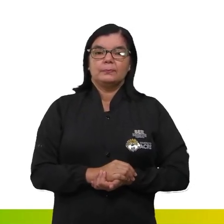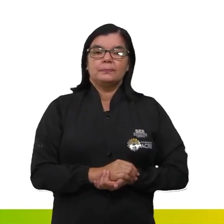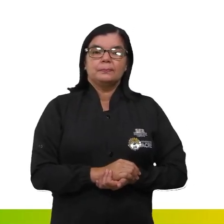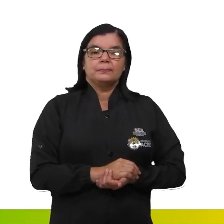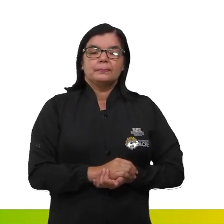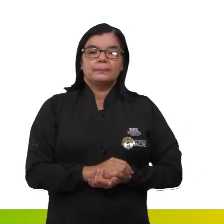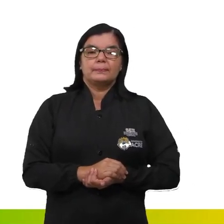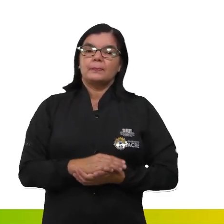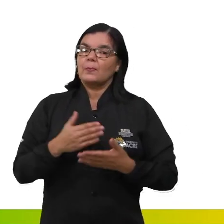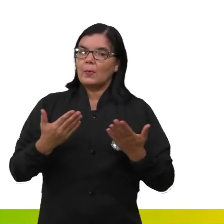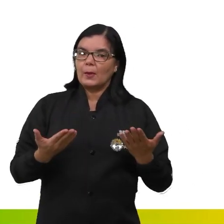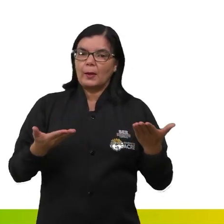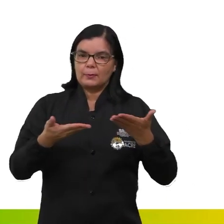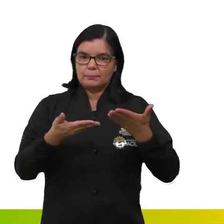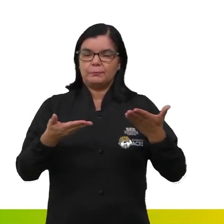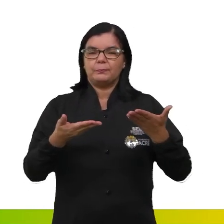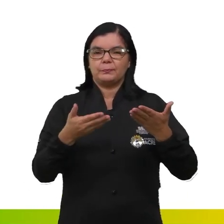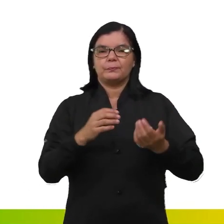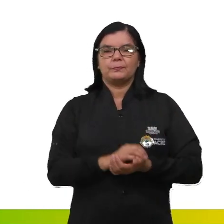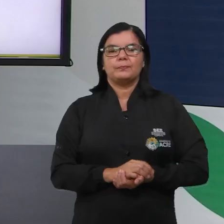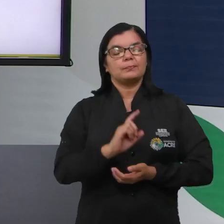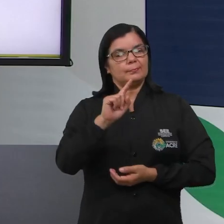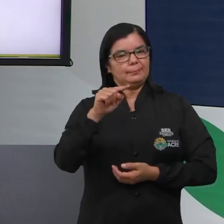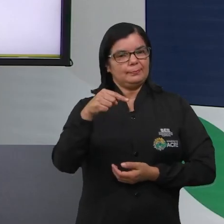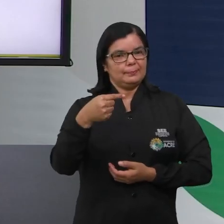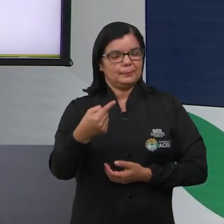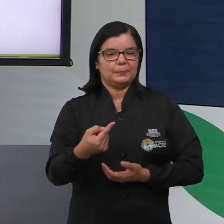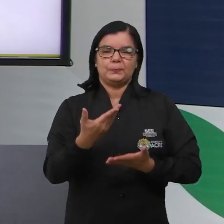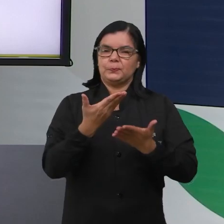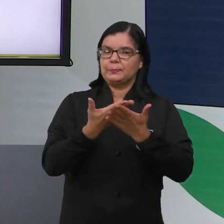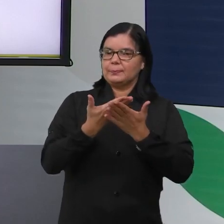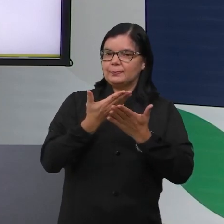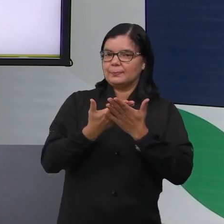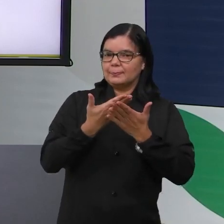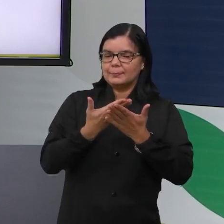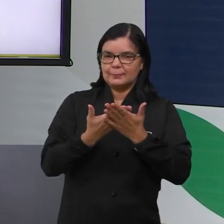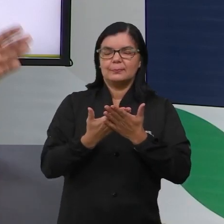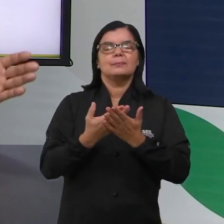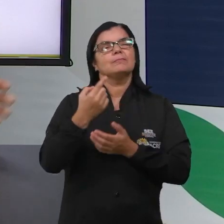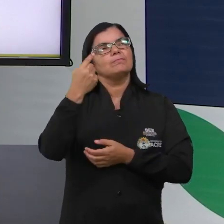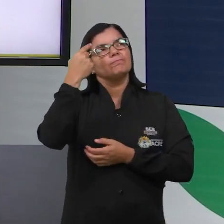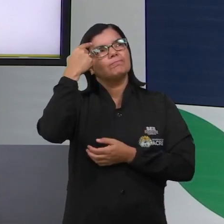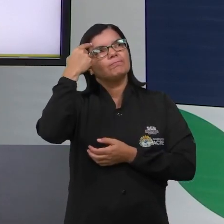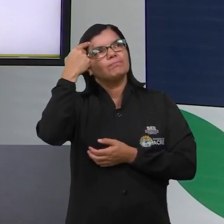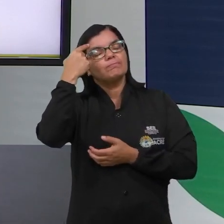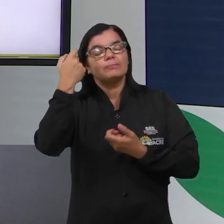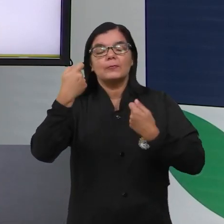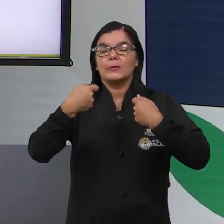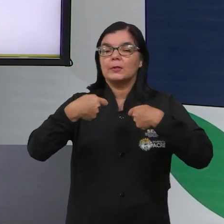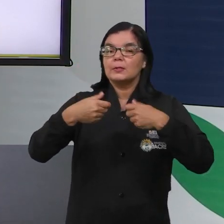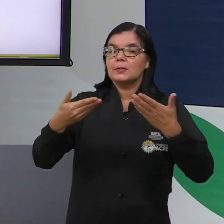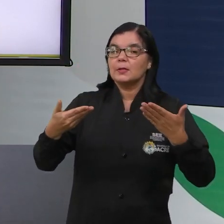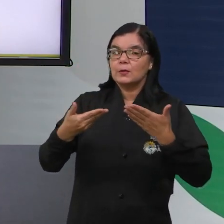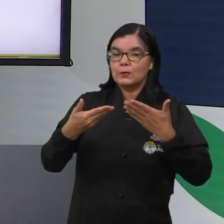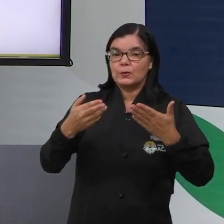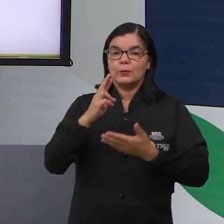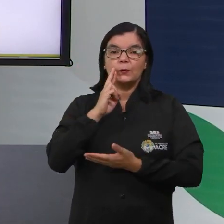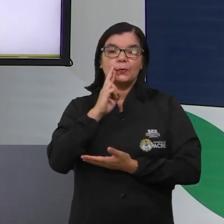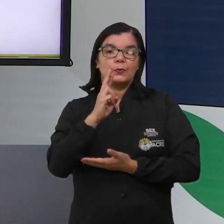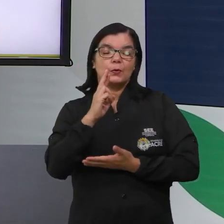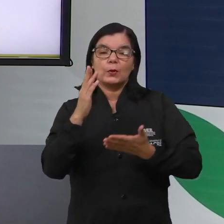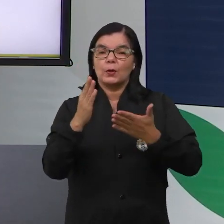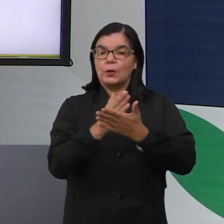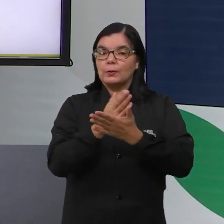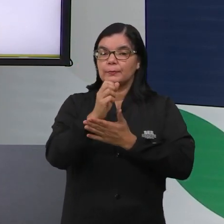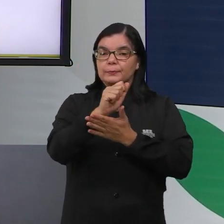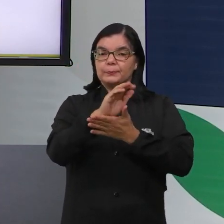Bom, então agora, depois desse trabalho de reflexão, nós vamos fazer